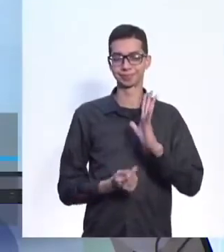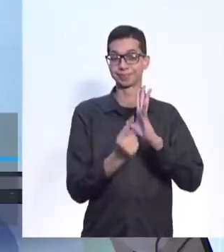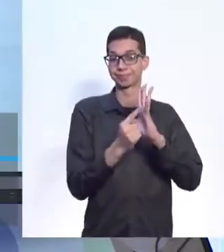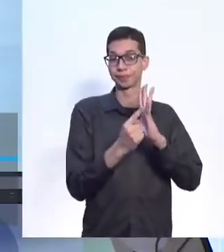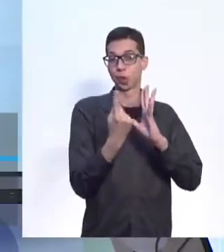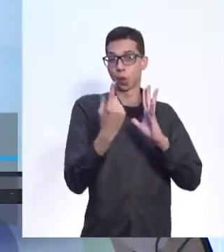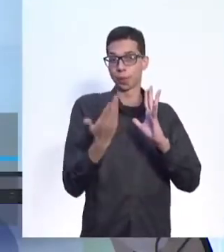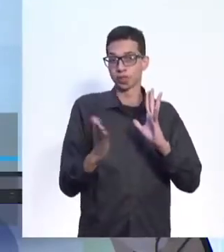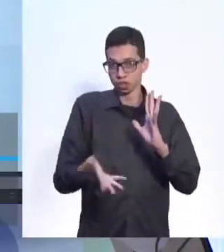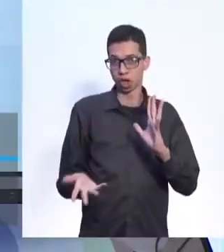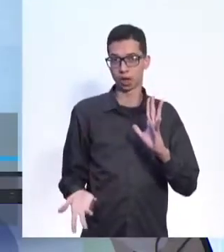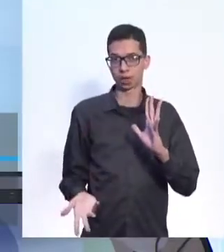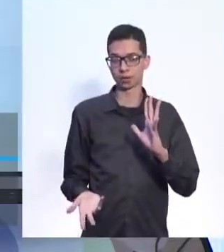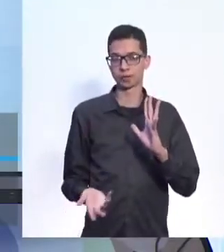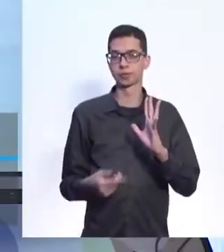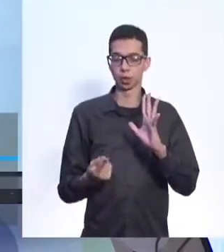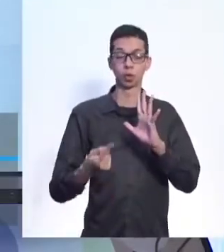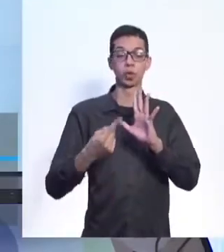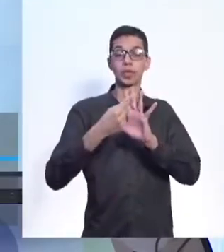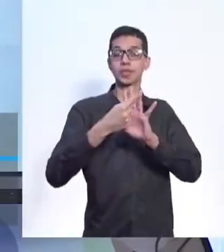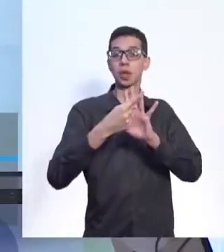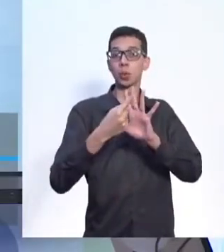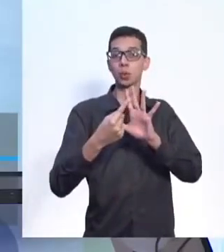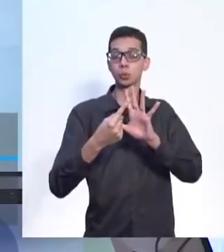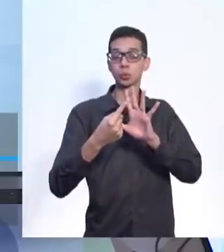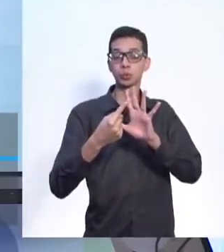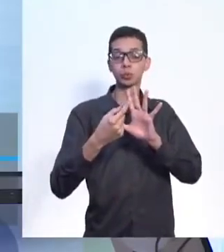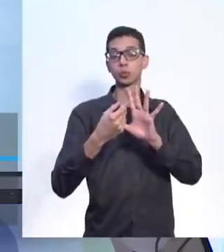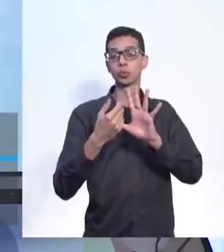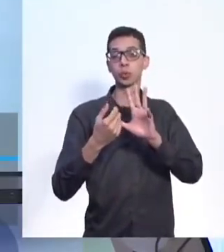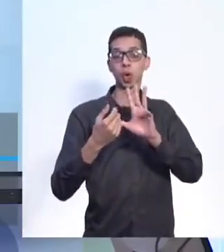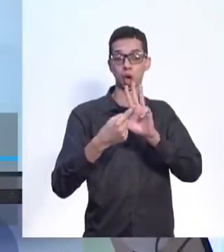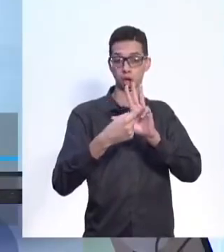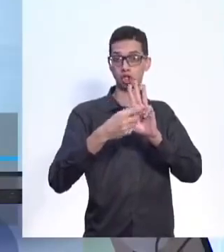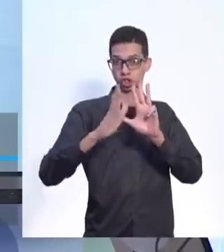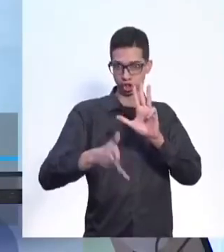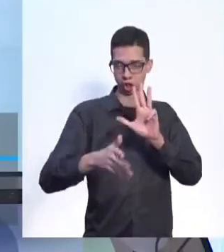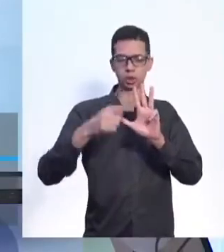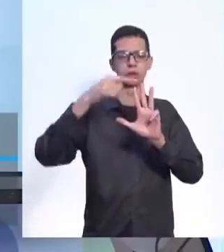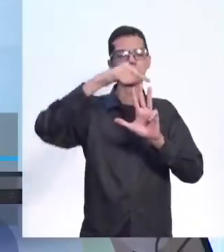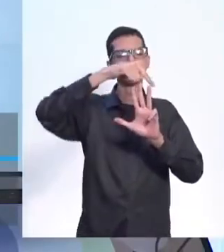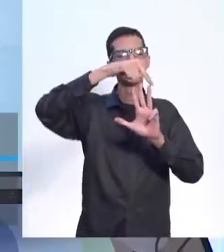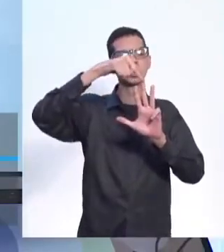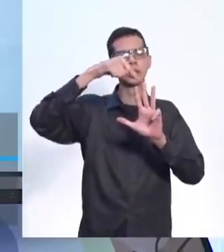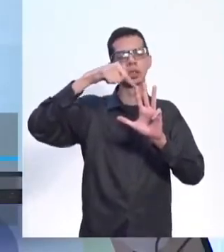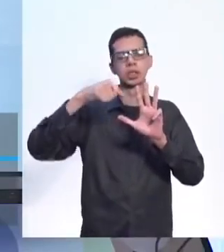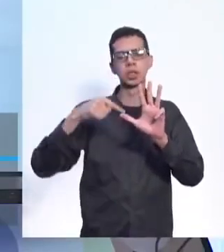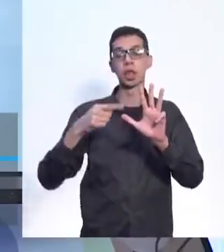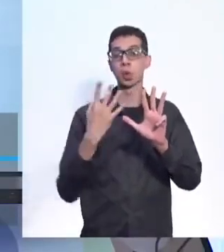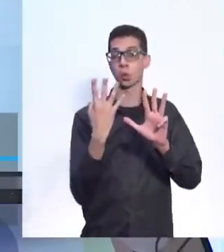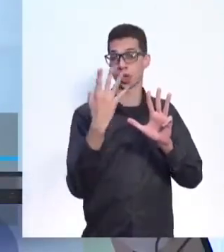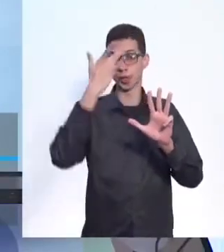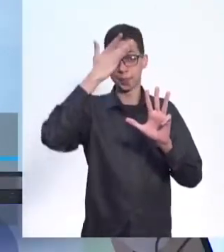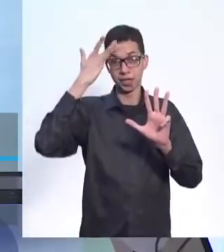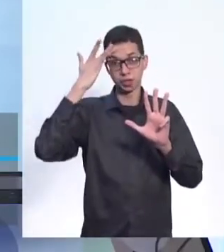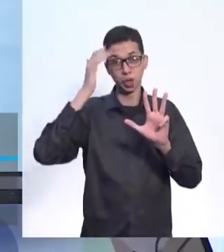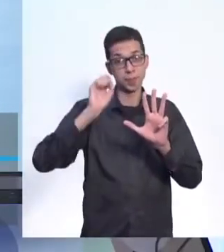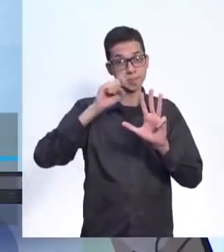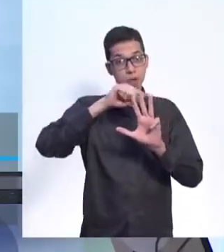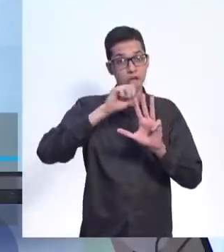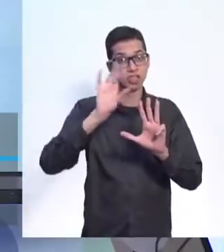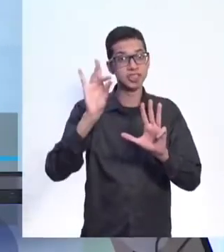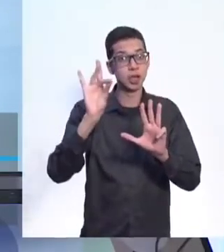vão sobrar 4 pessoas. Então, eu vou ter 4 opções. Bom, já tem uma pessoa na